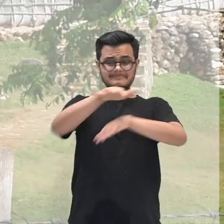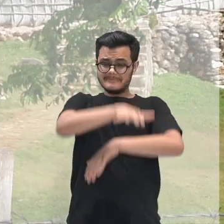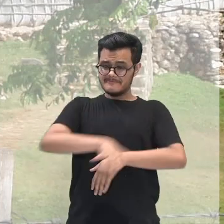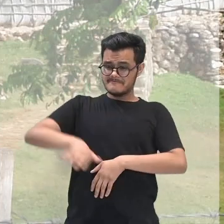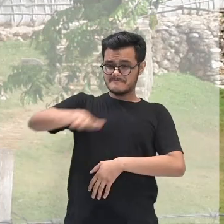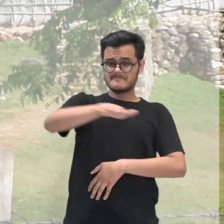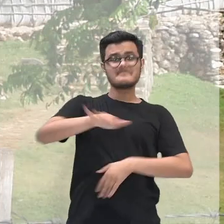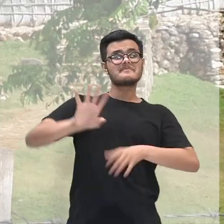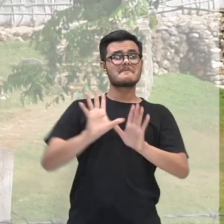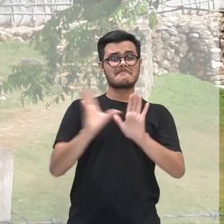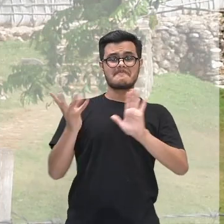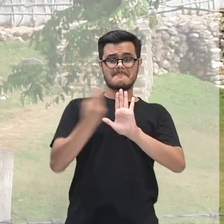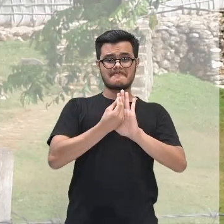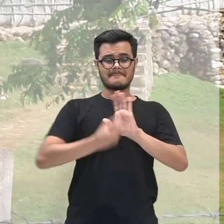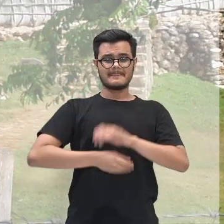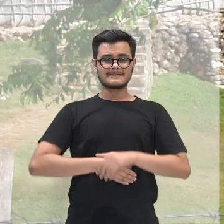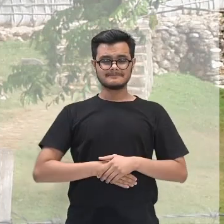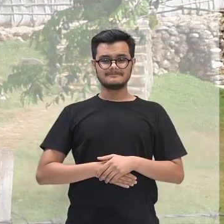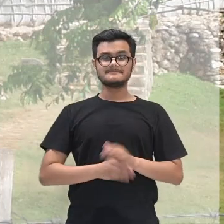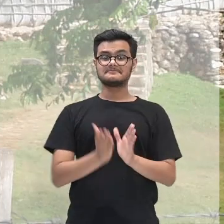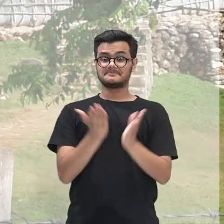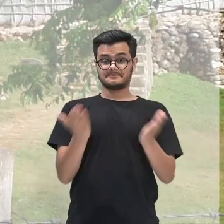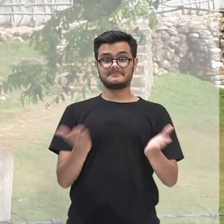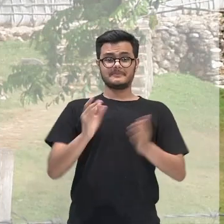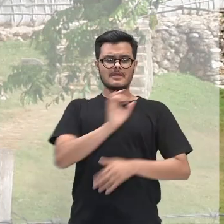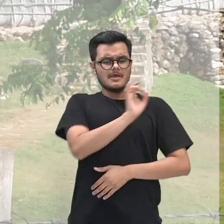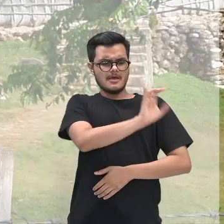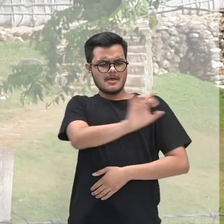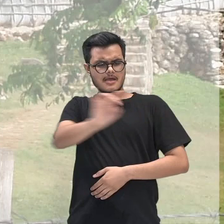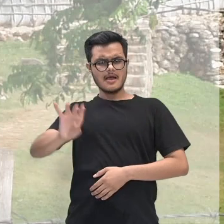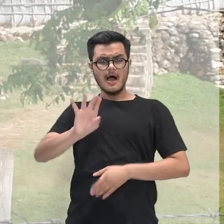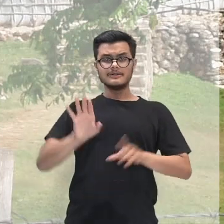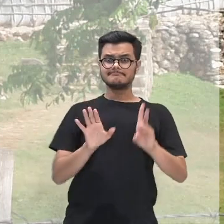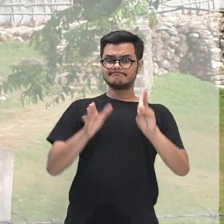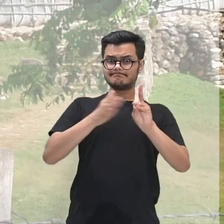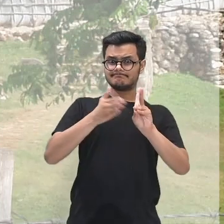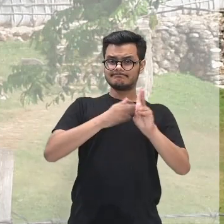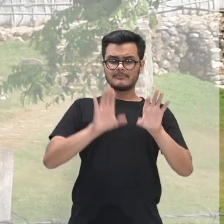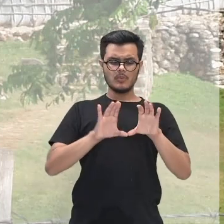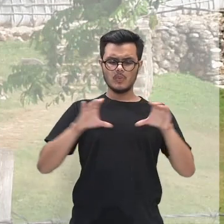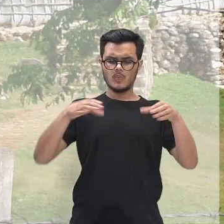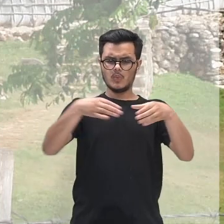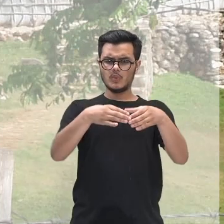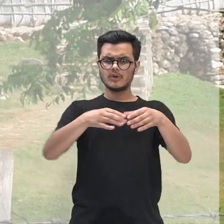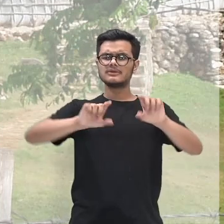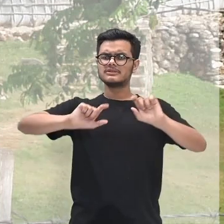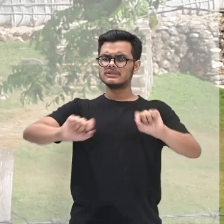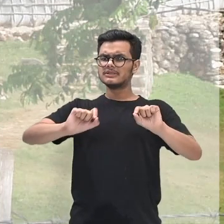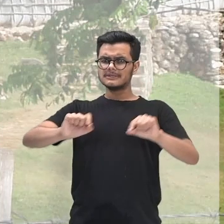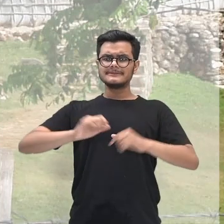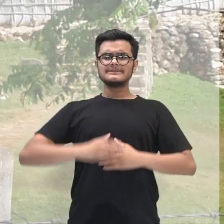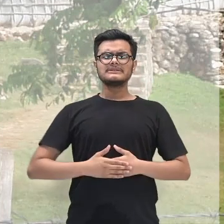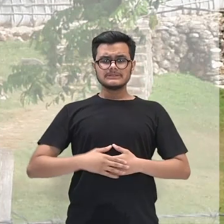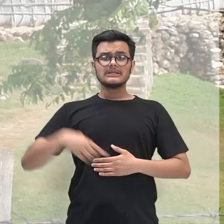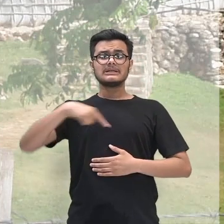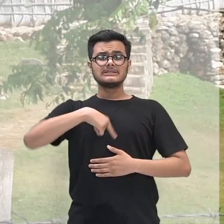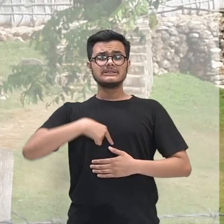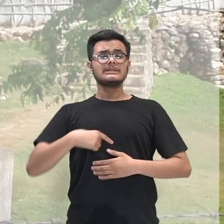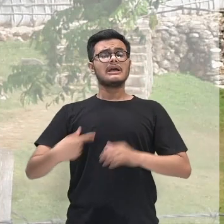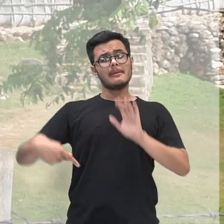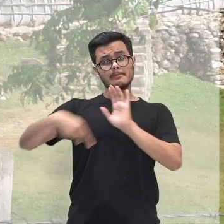região da Amazônia, tá? Cada grupo indígena, olha só, cada grupo indígena tinha suas